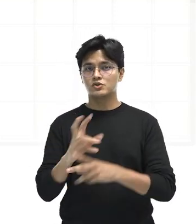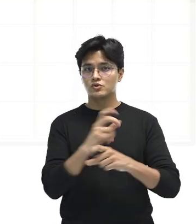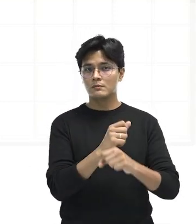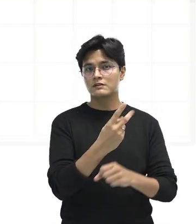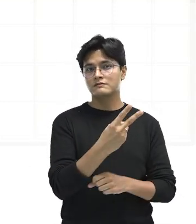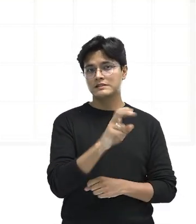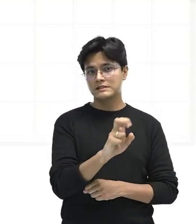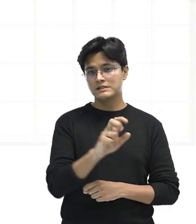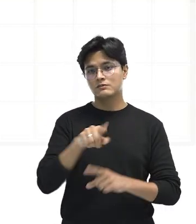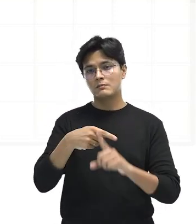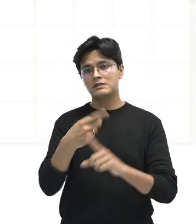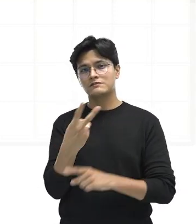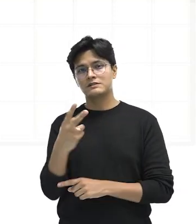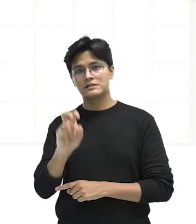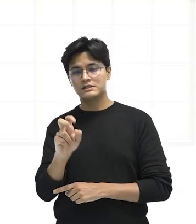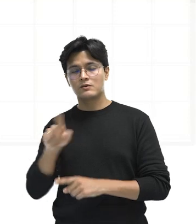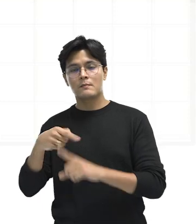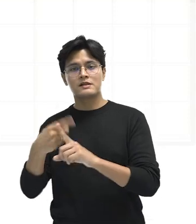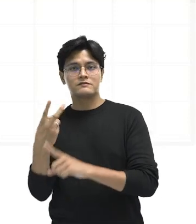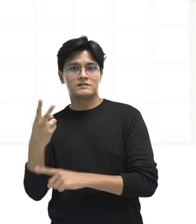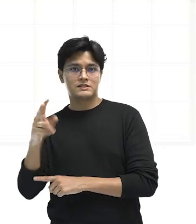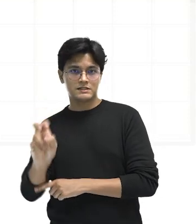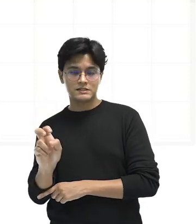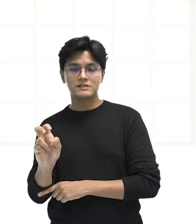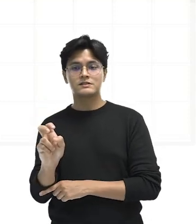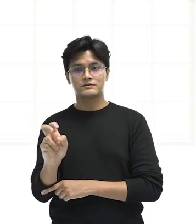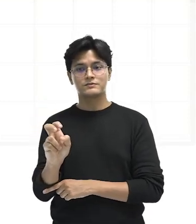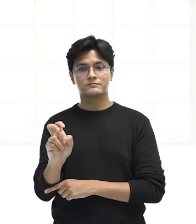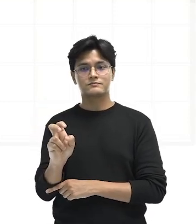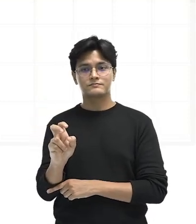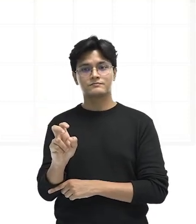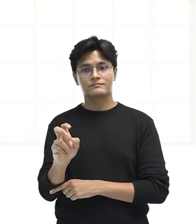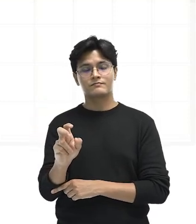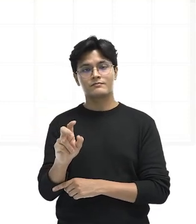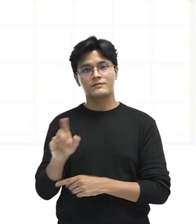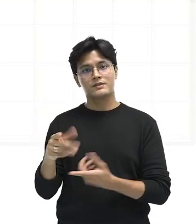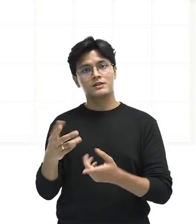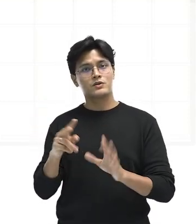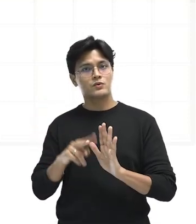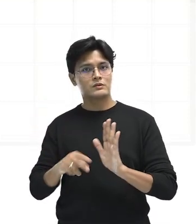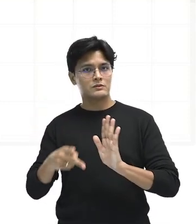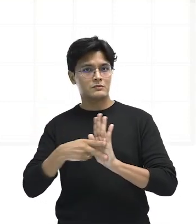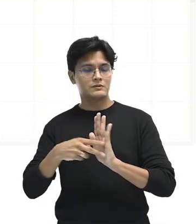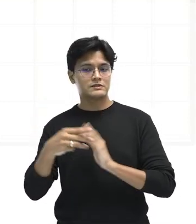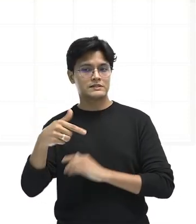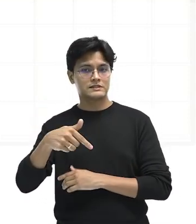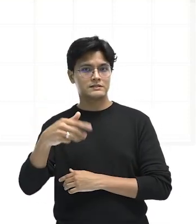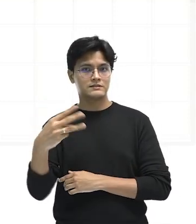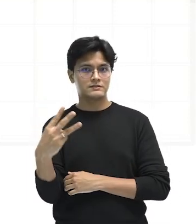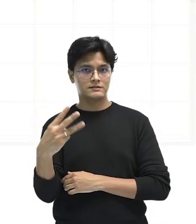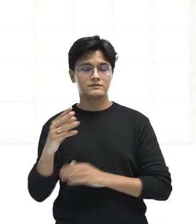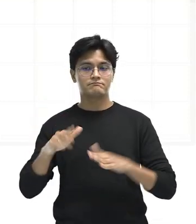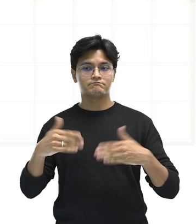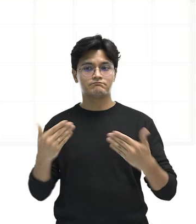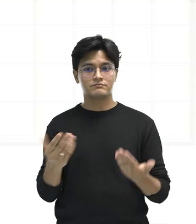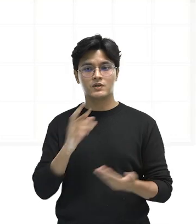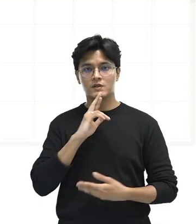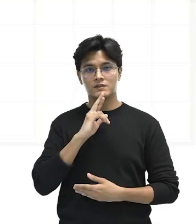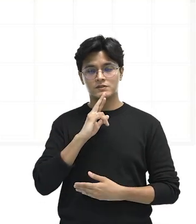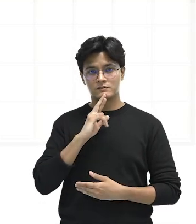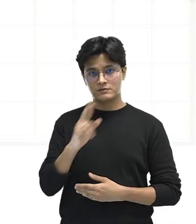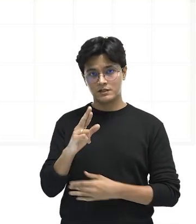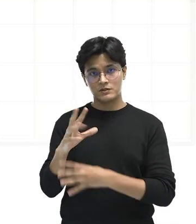50 mais 23 dá 73. Então pronto, o resultado aqui desse